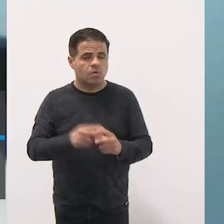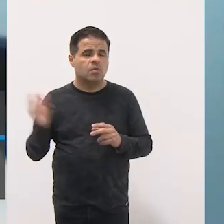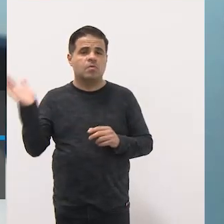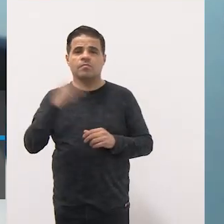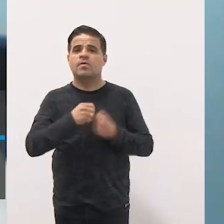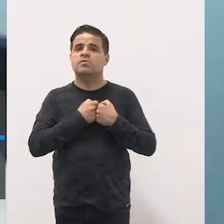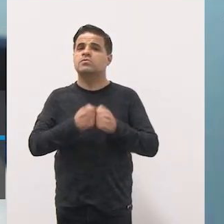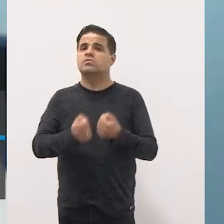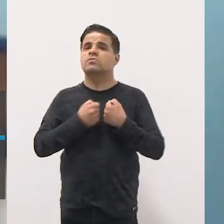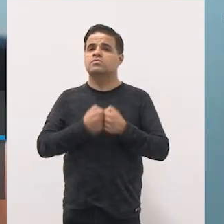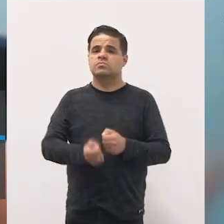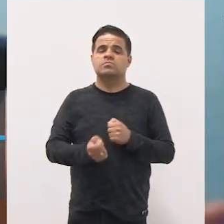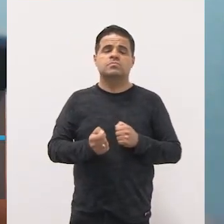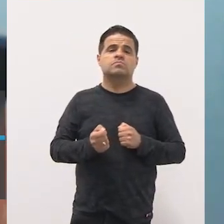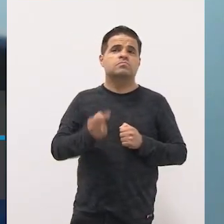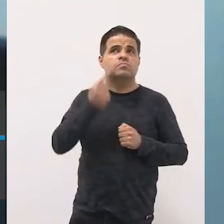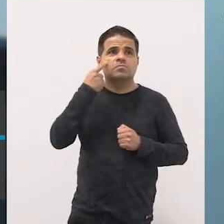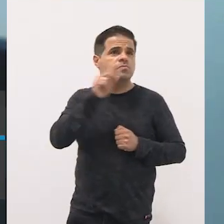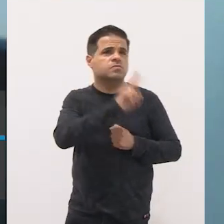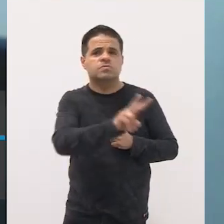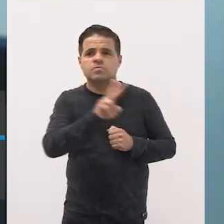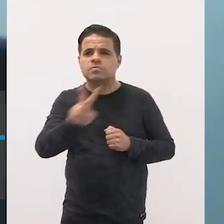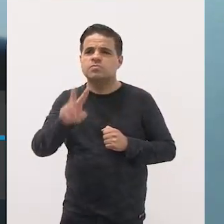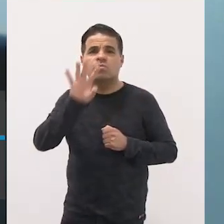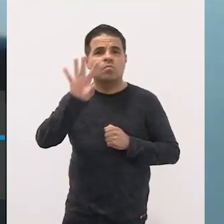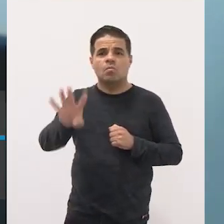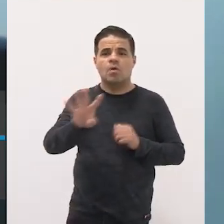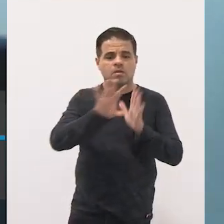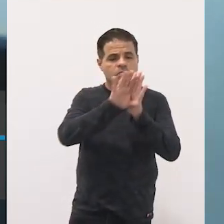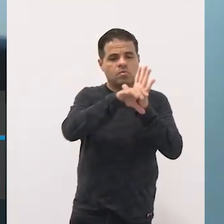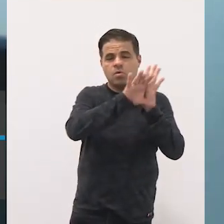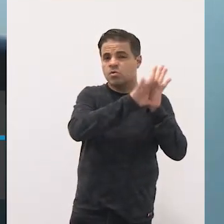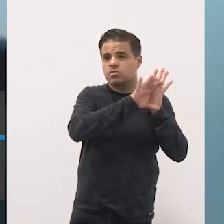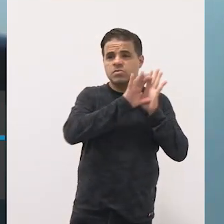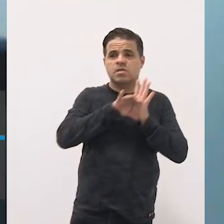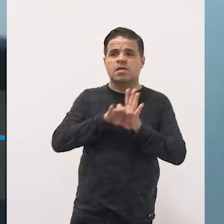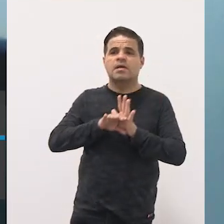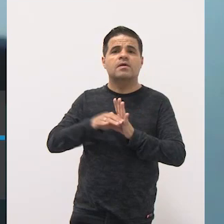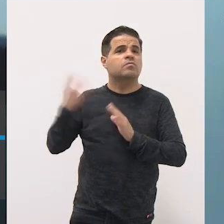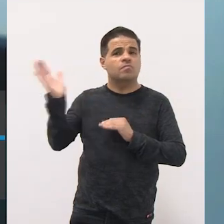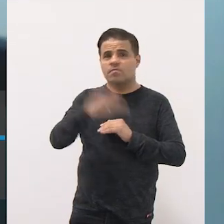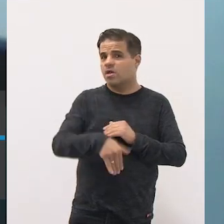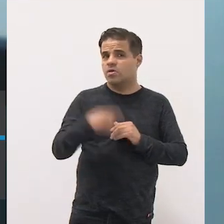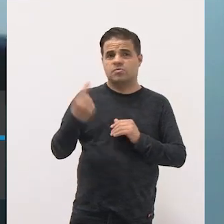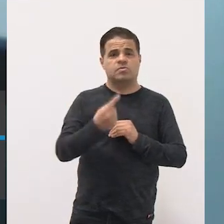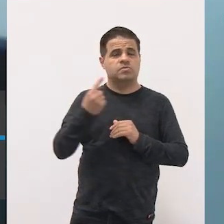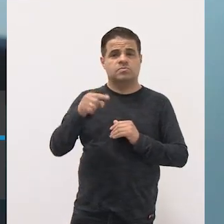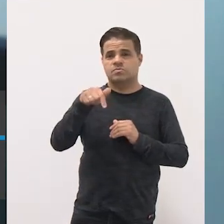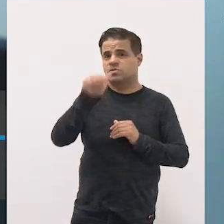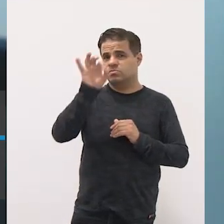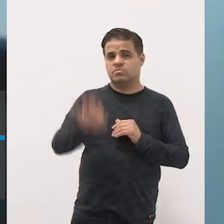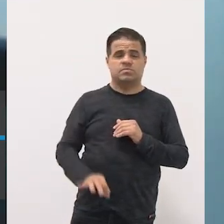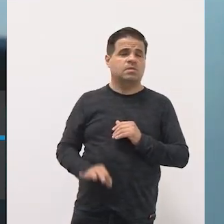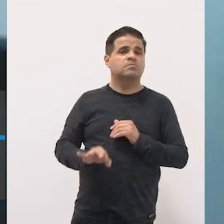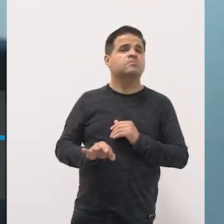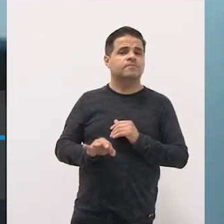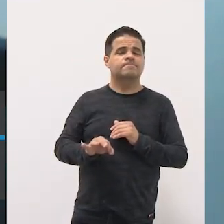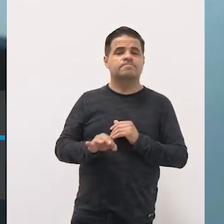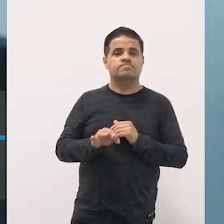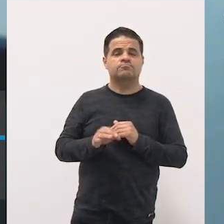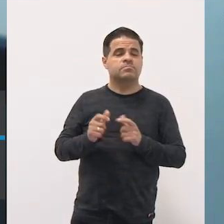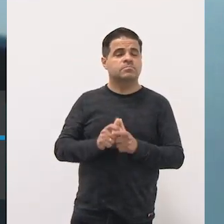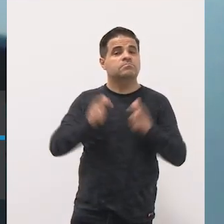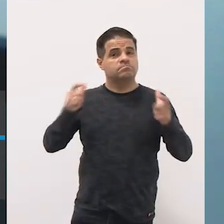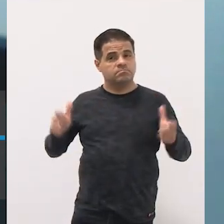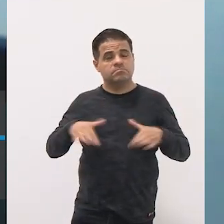de ônibus. Então, a gente viu aí 4% só vem sozinho, 7%. Que são,